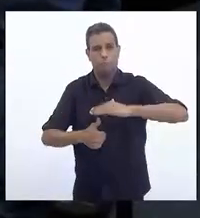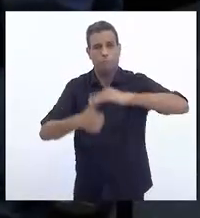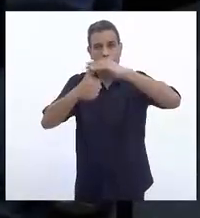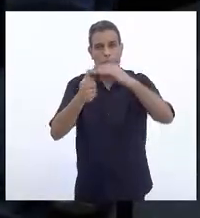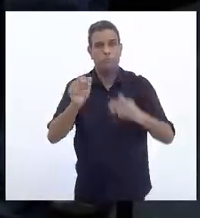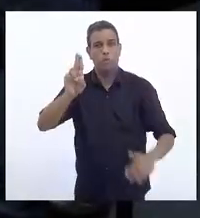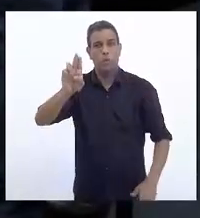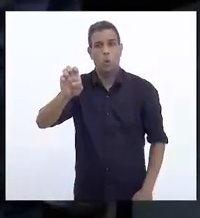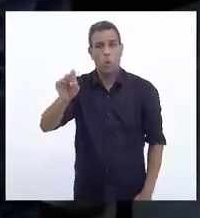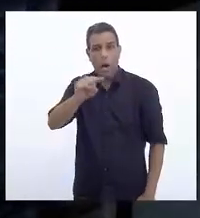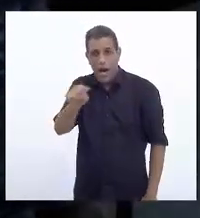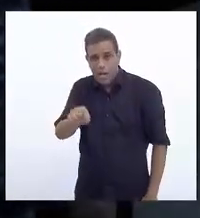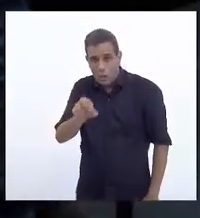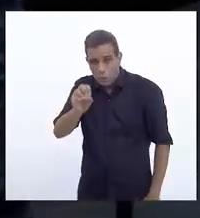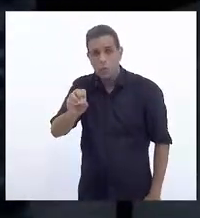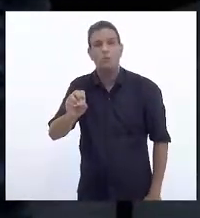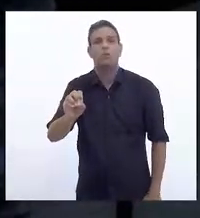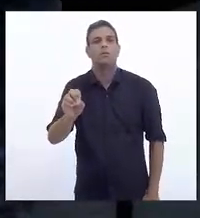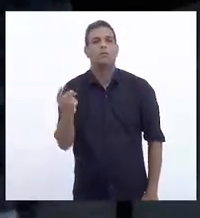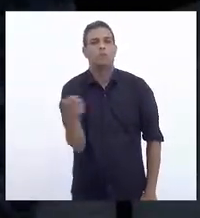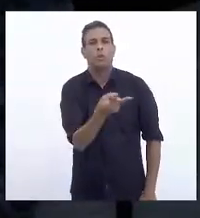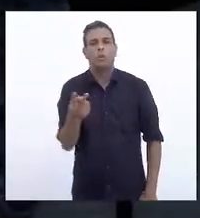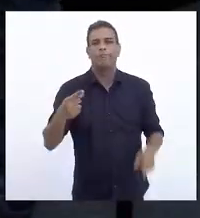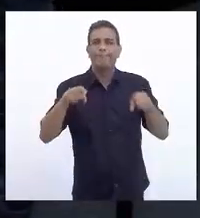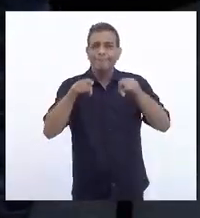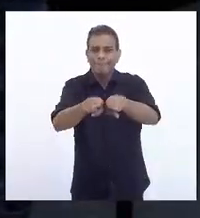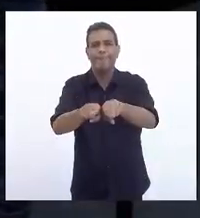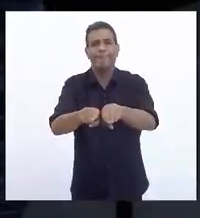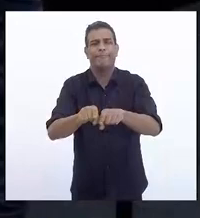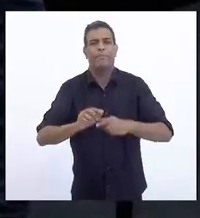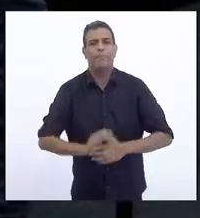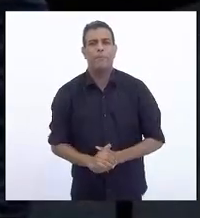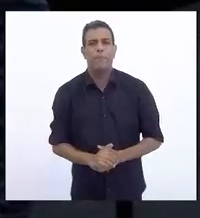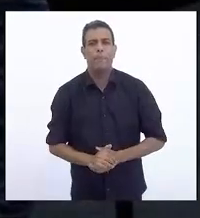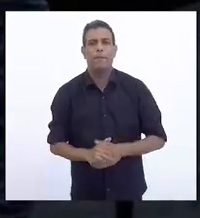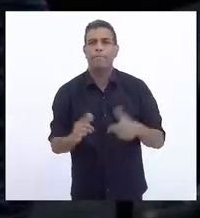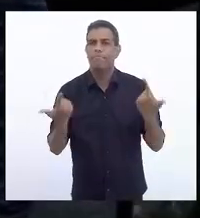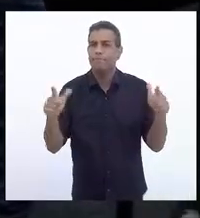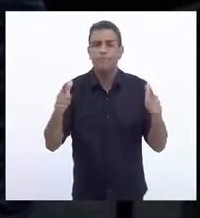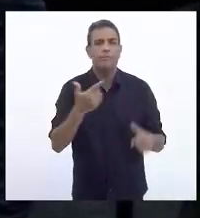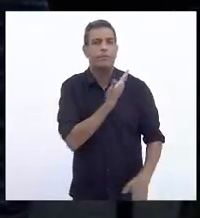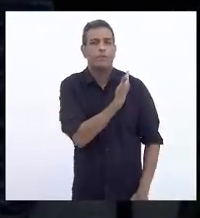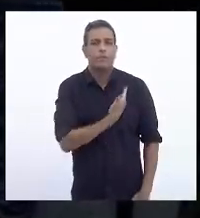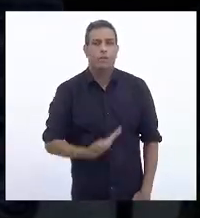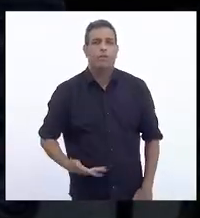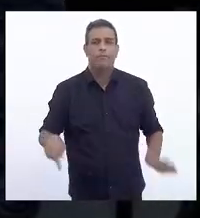Eu ouvi, eu não estou inventando, nenhum governador